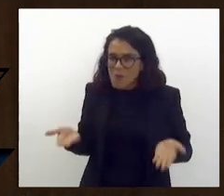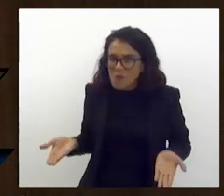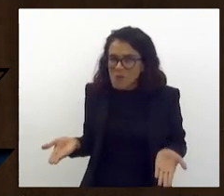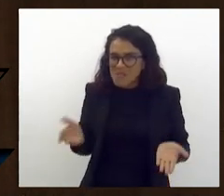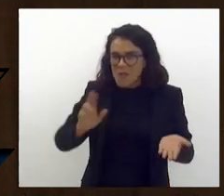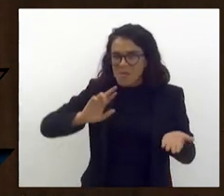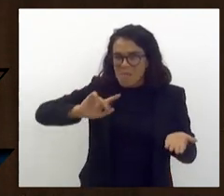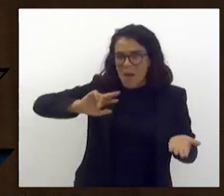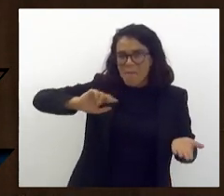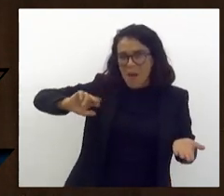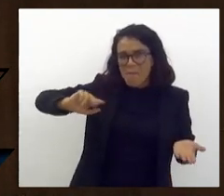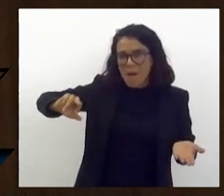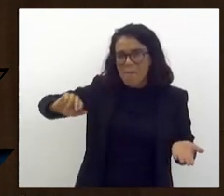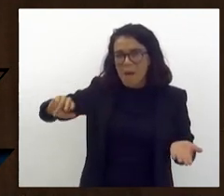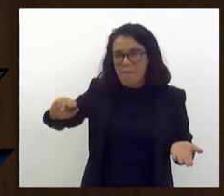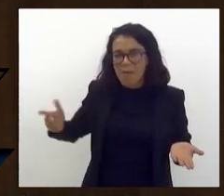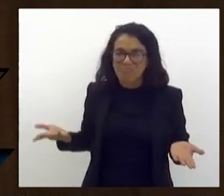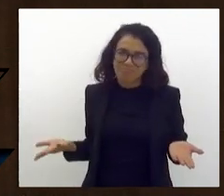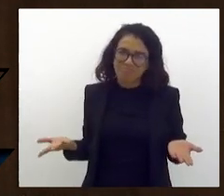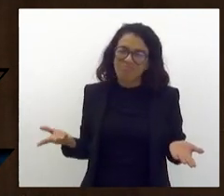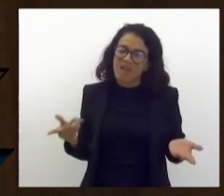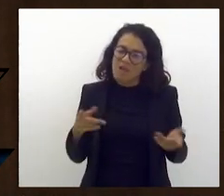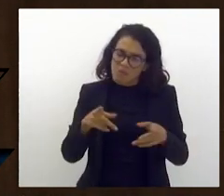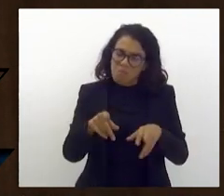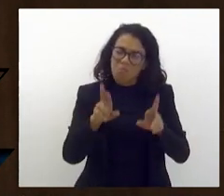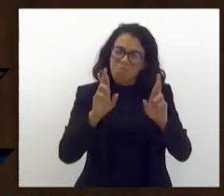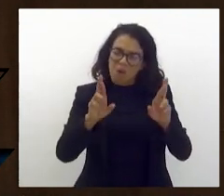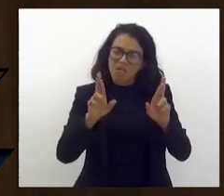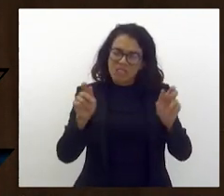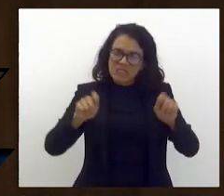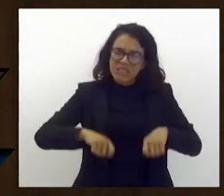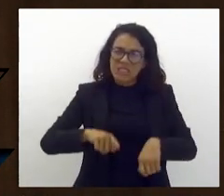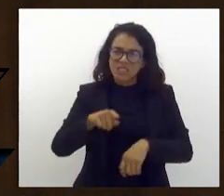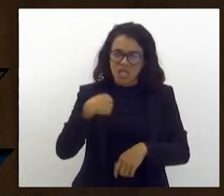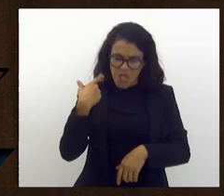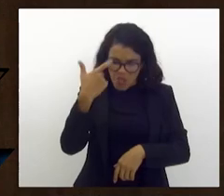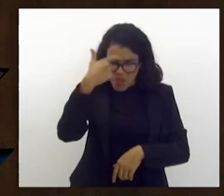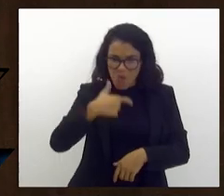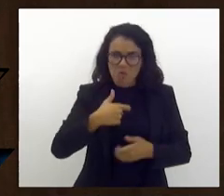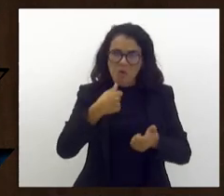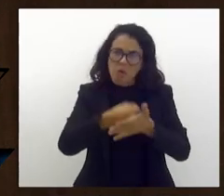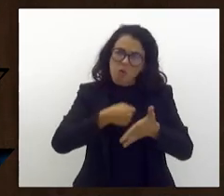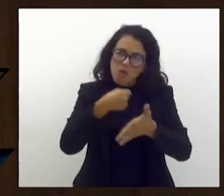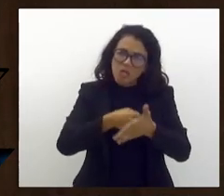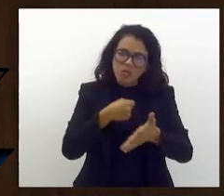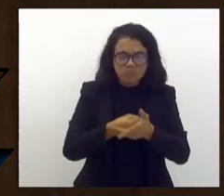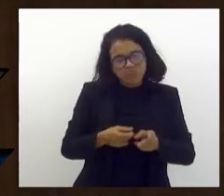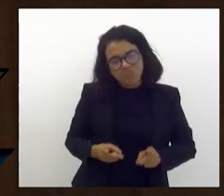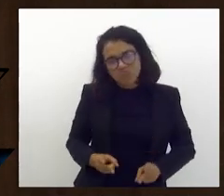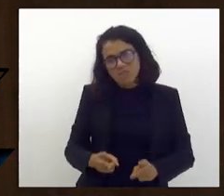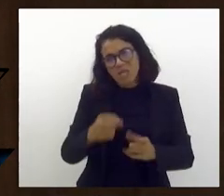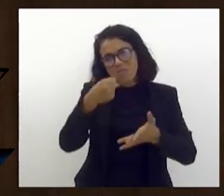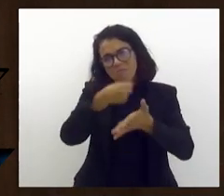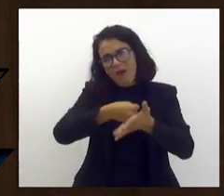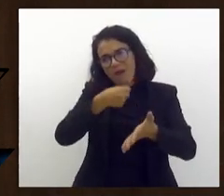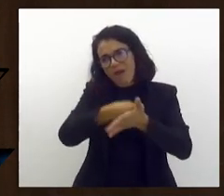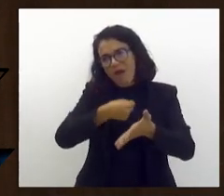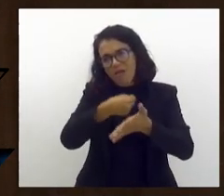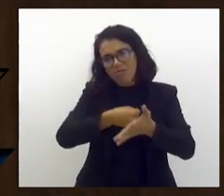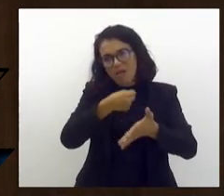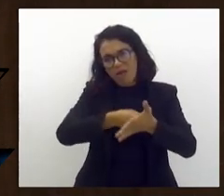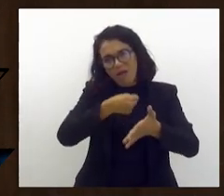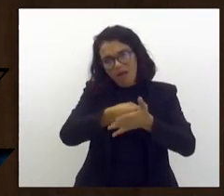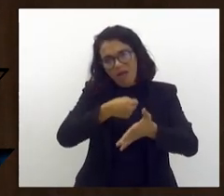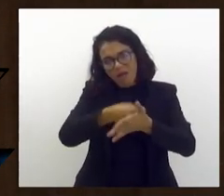outras coisas que eles vêm fazendo. Então pode ter certeza, senhora presidente, que eu estarei sempre lutando, sempre batalhando para que